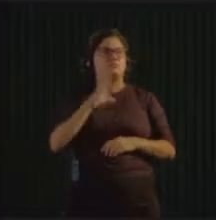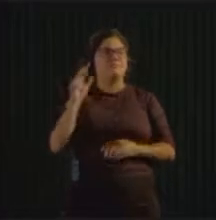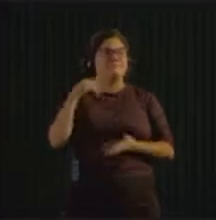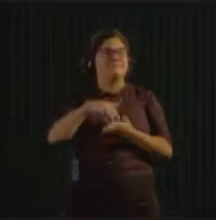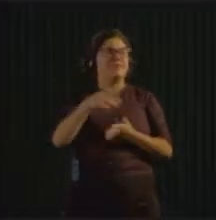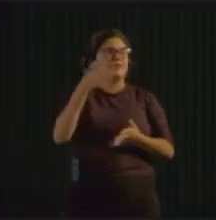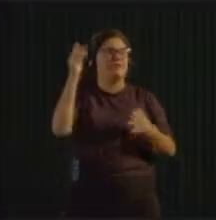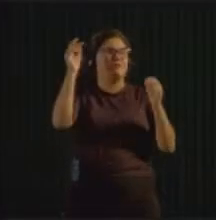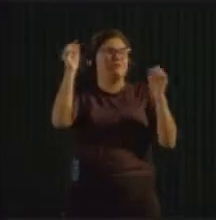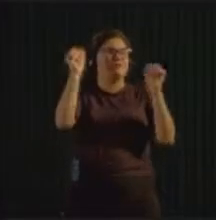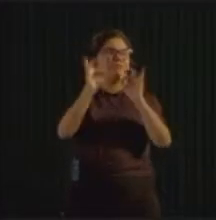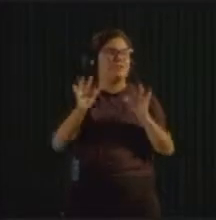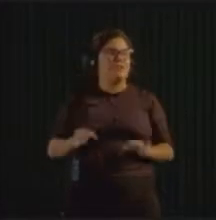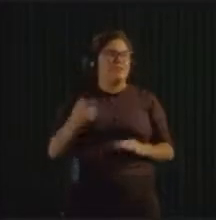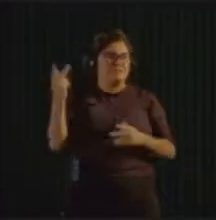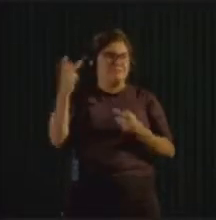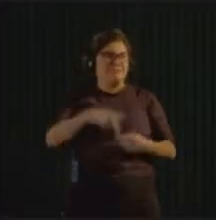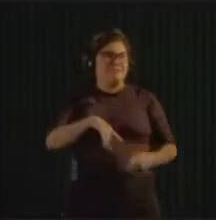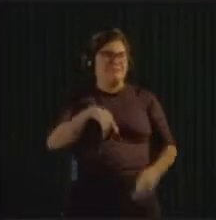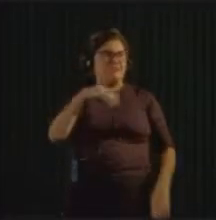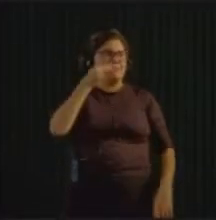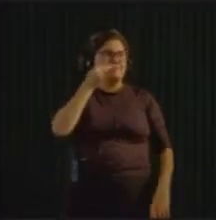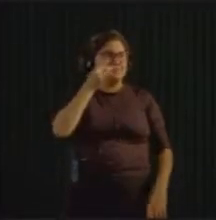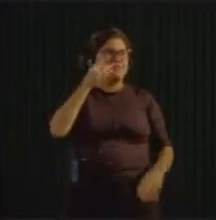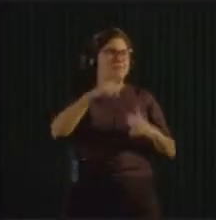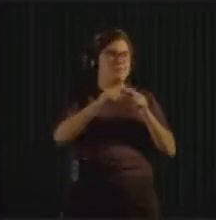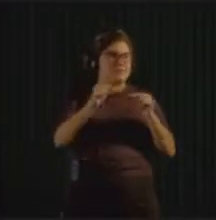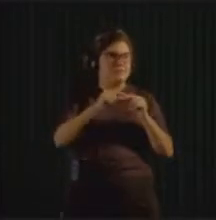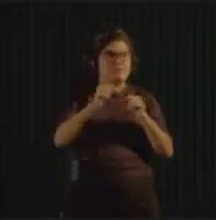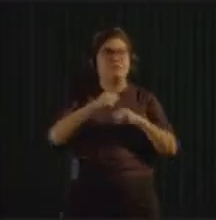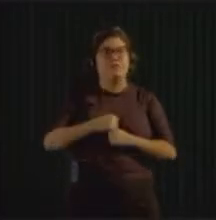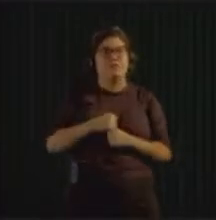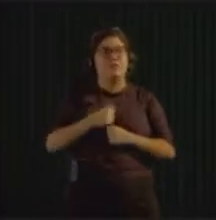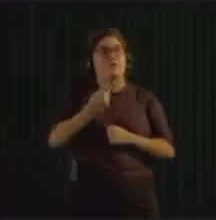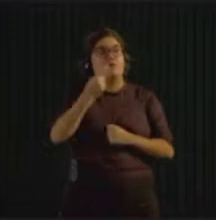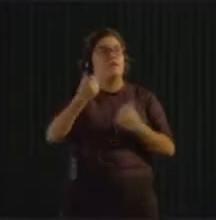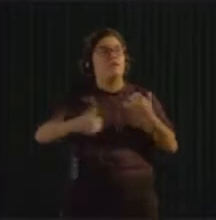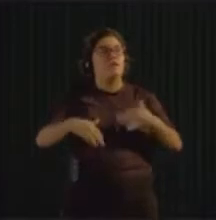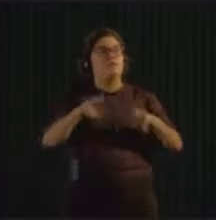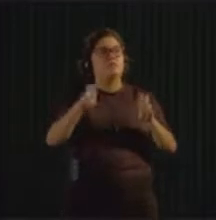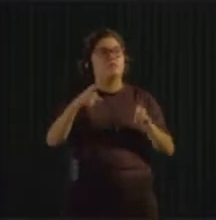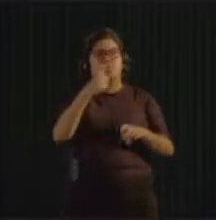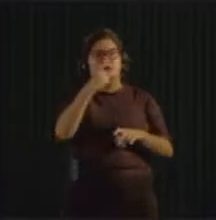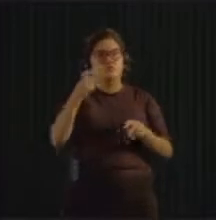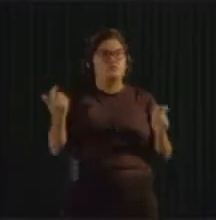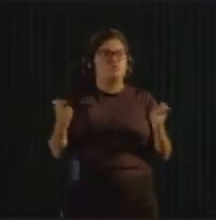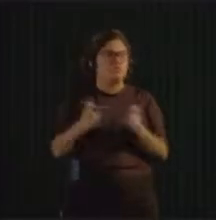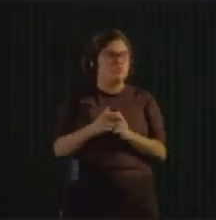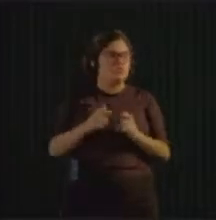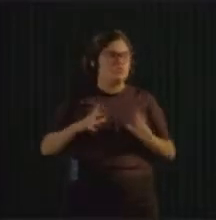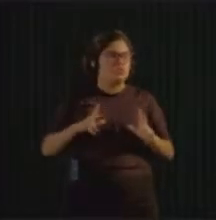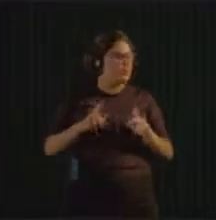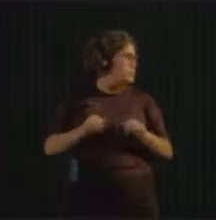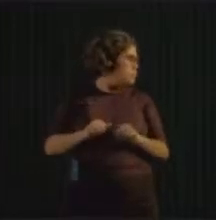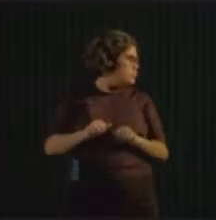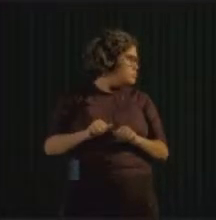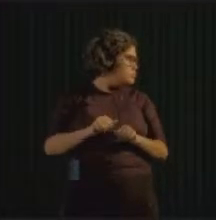cidade. Então, vou falar sobre zero-vaste e consumo e todos os R's que temos aqui hoje.